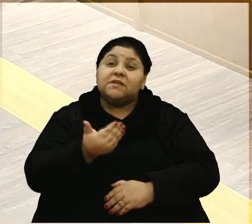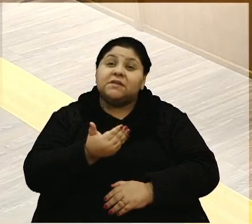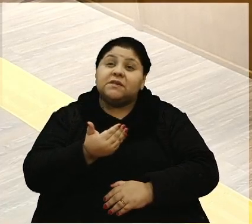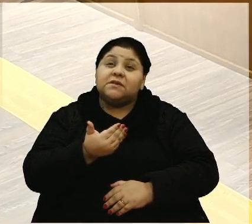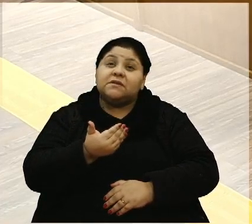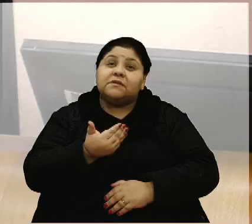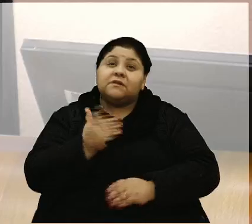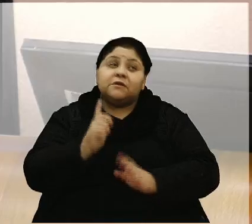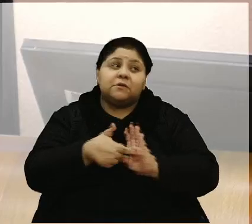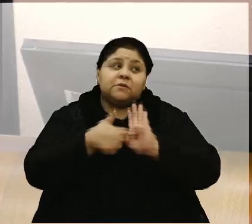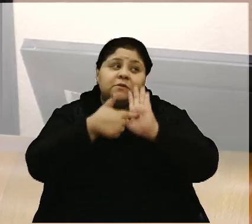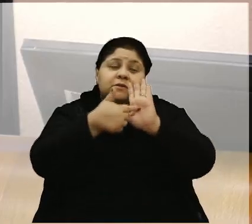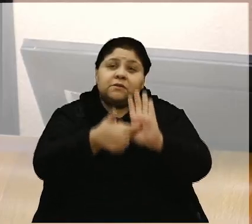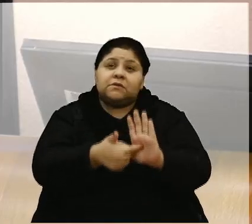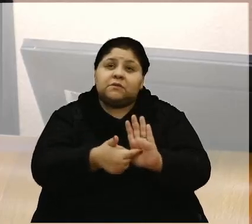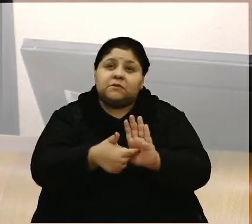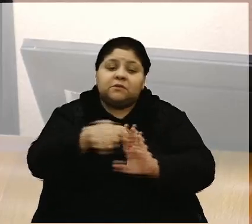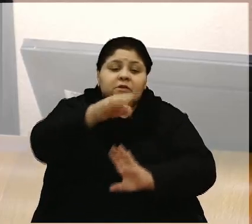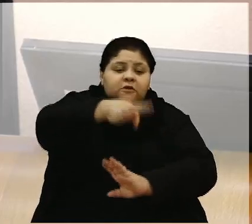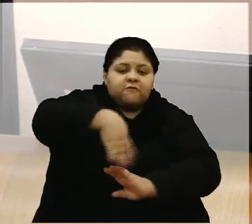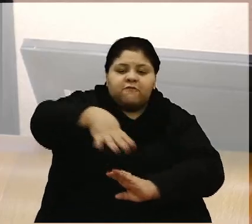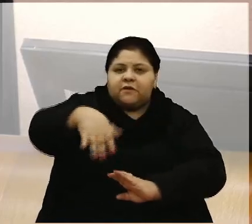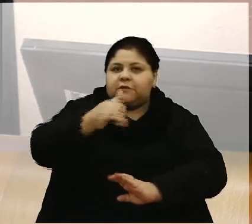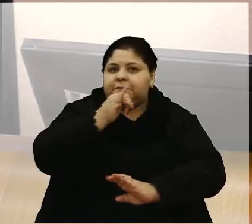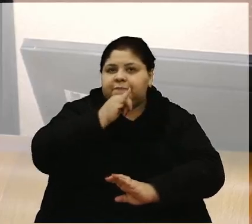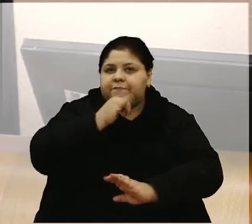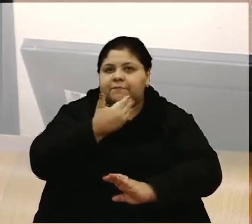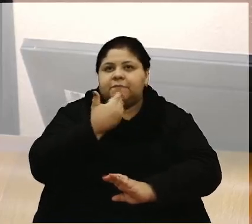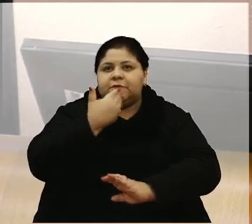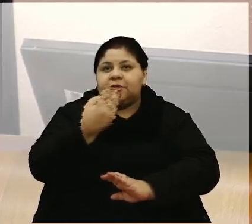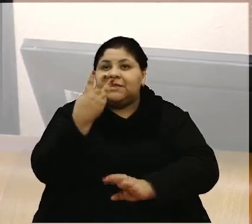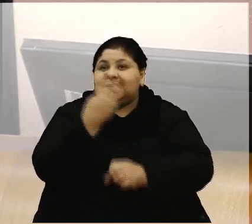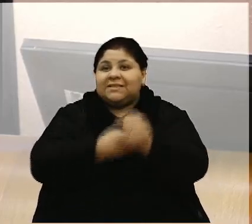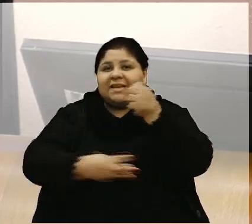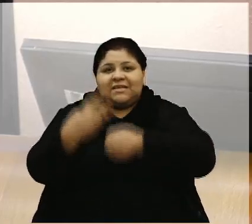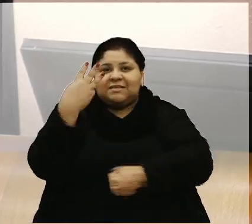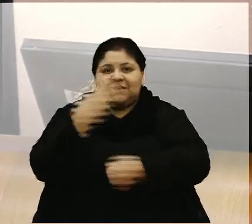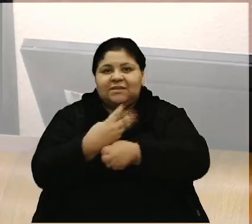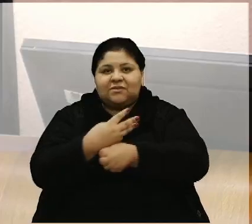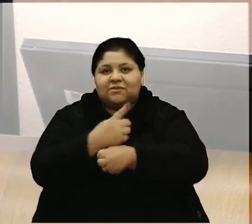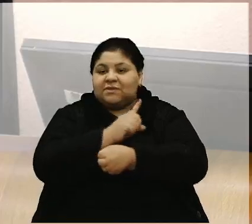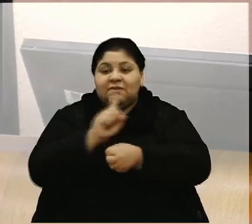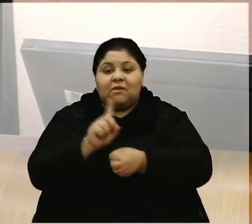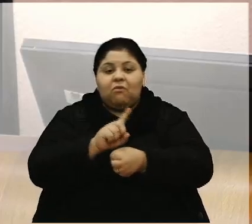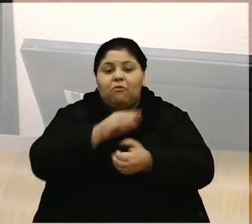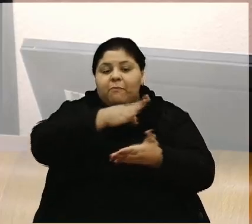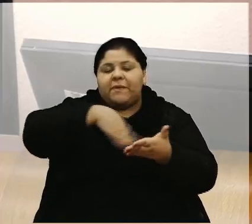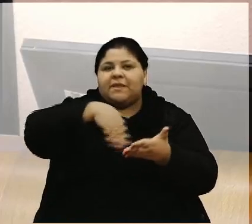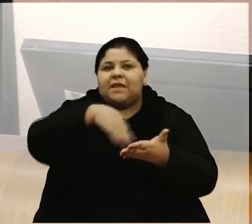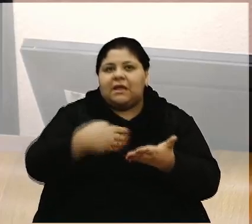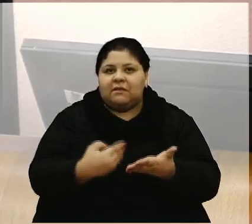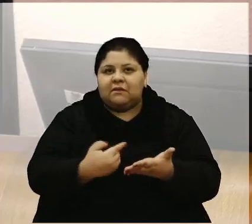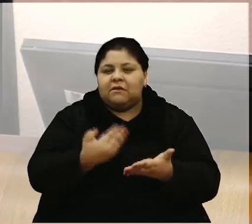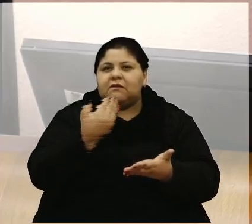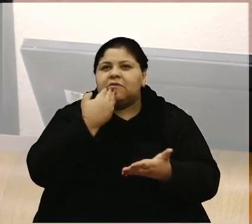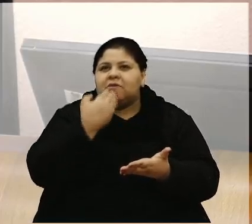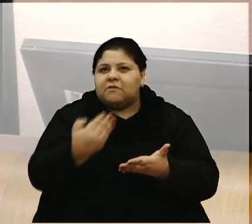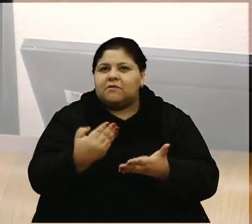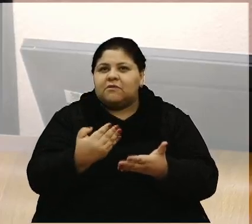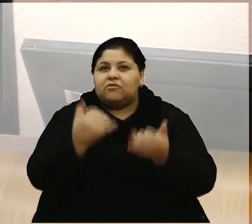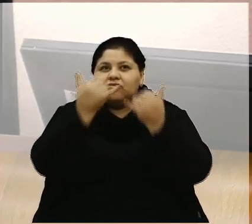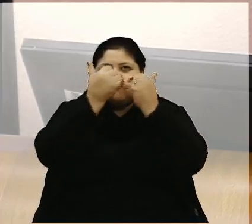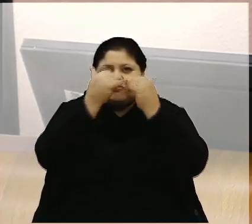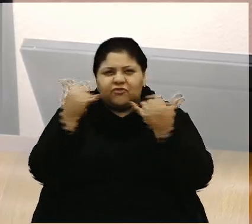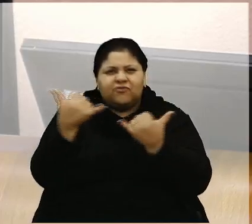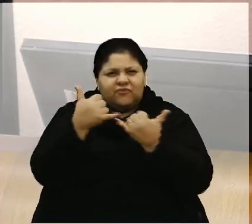senhor mostrou ali, faixas de segurança, por exemplo, eu tenho pedido de 3 anos e não foram pintadas. Eu tenho pedido naquela dos fios ali, que o